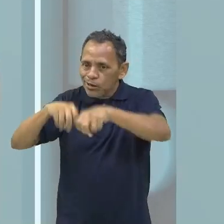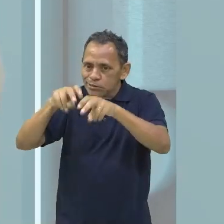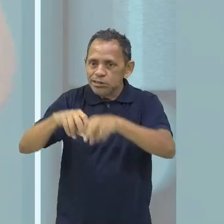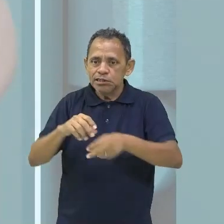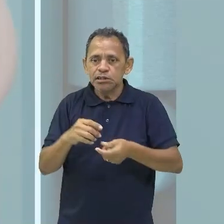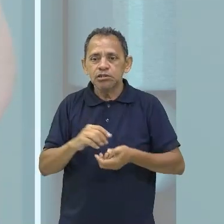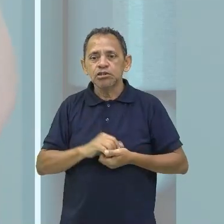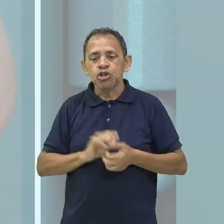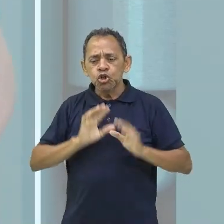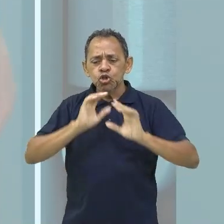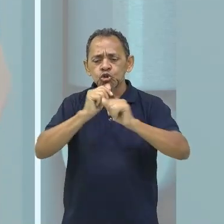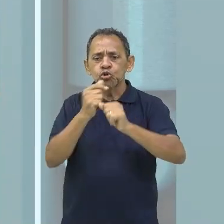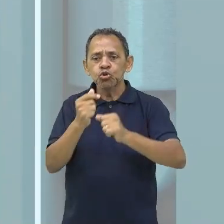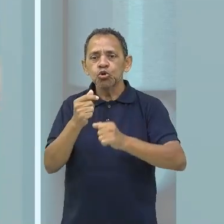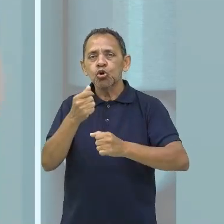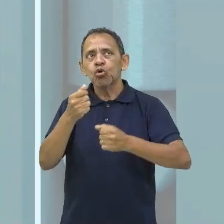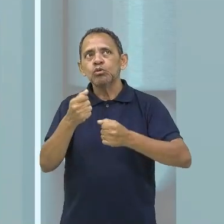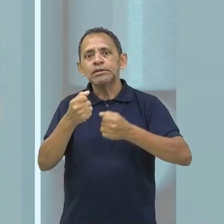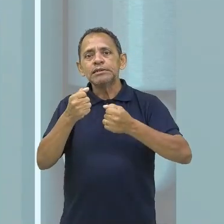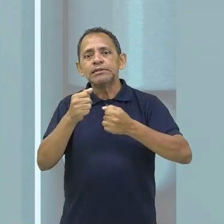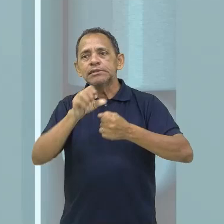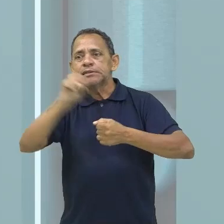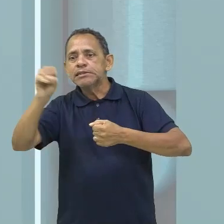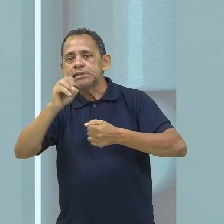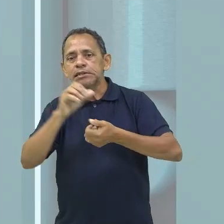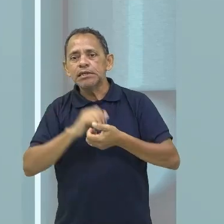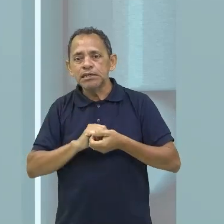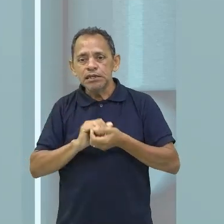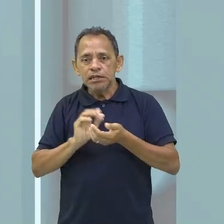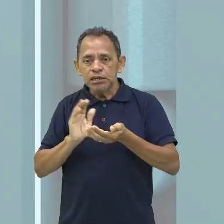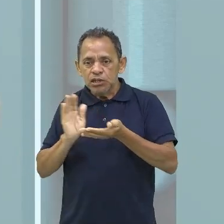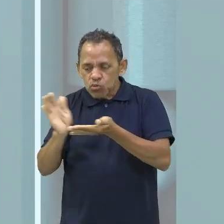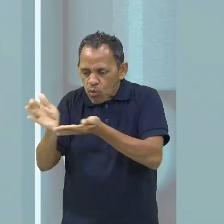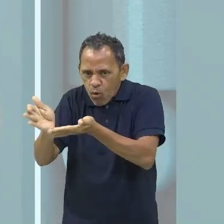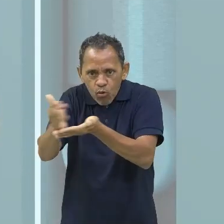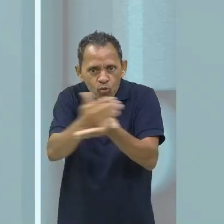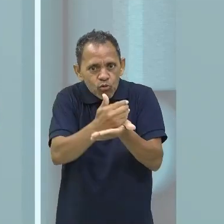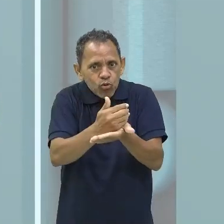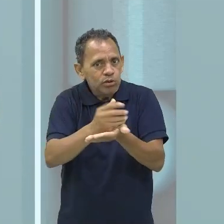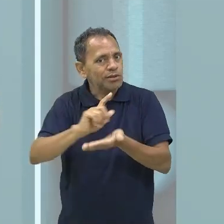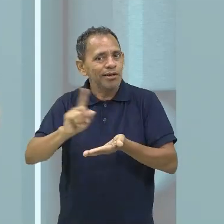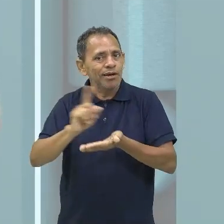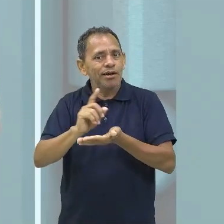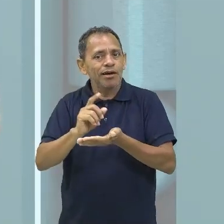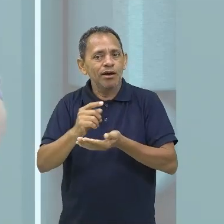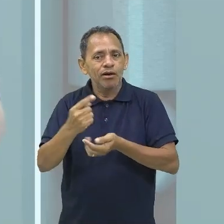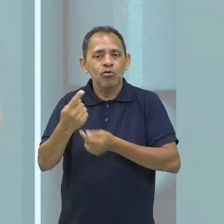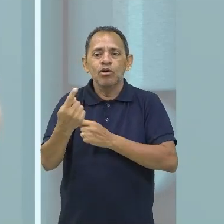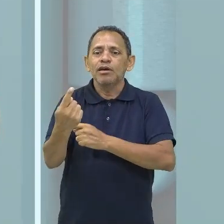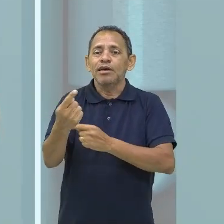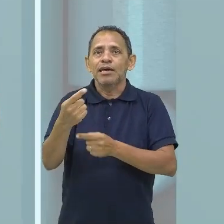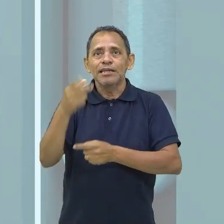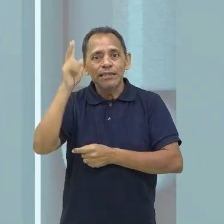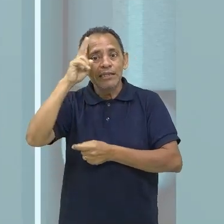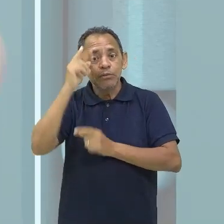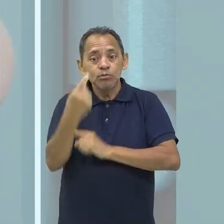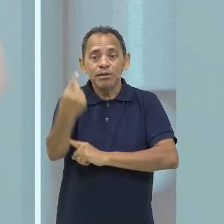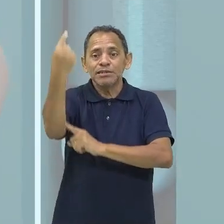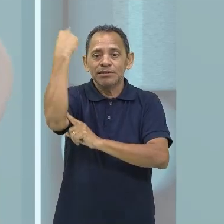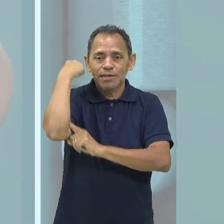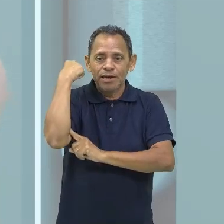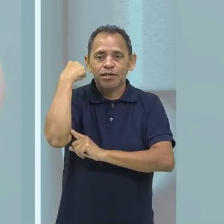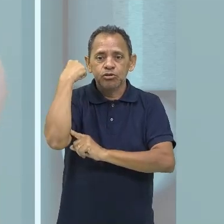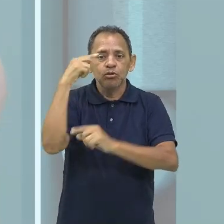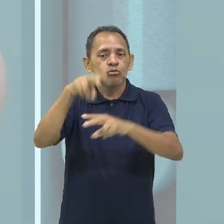passado. Então é como se ele quisesse demonstrar que ele não acumulou essas coisas. Então por isso ele não usa a conjunção aditiva. Mas